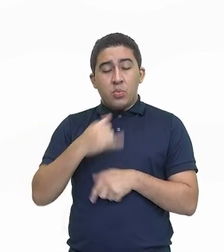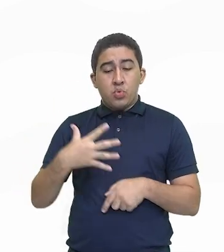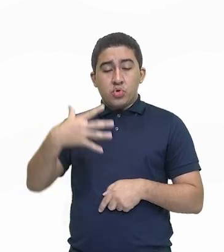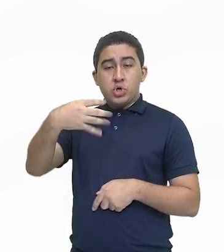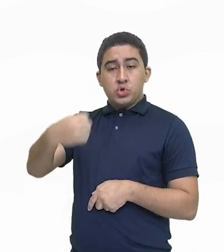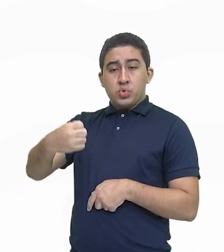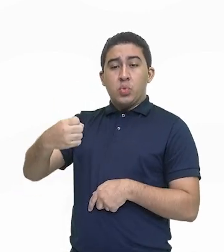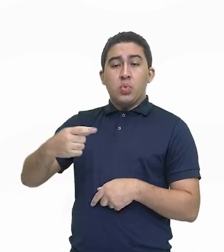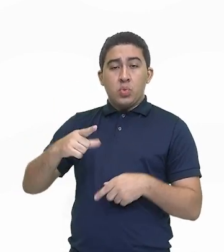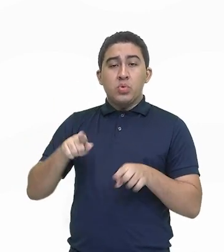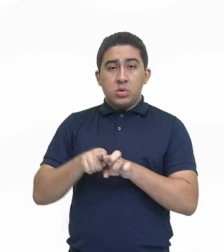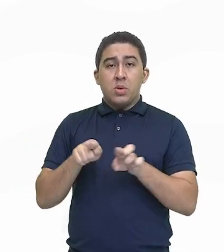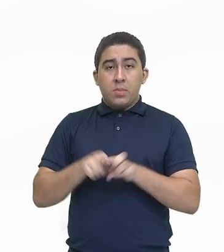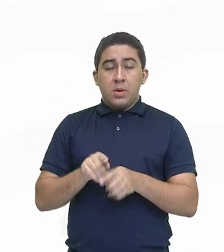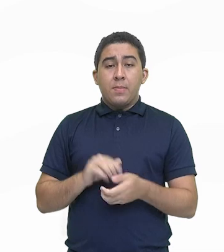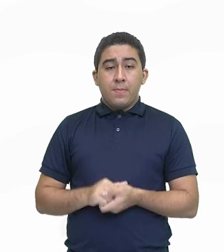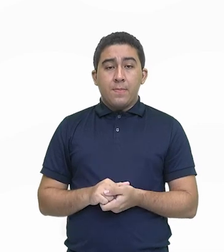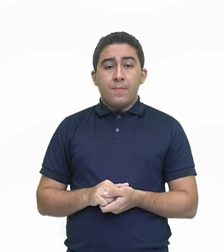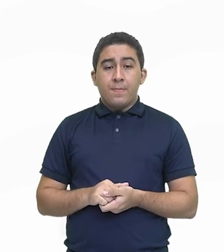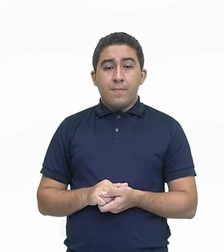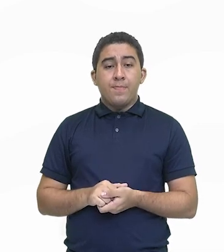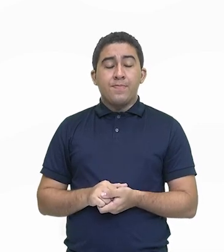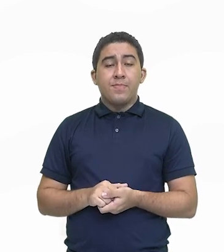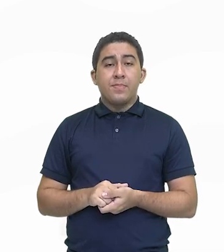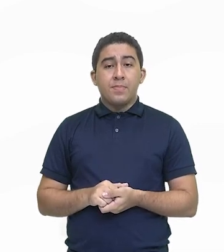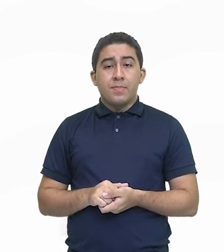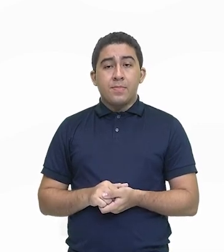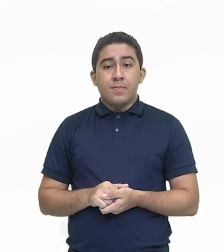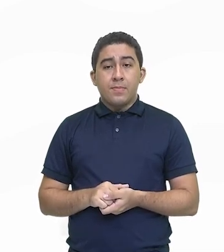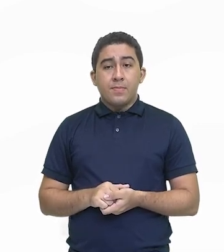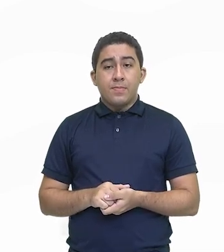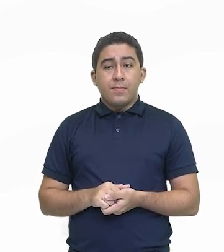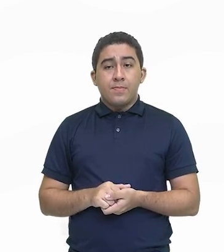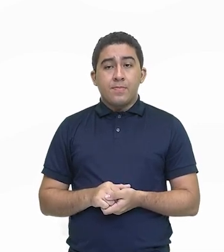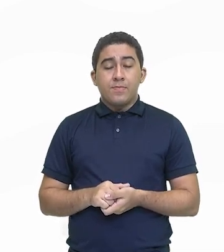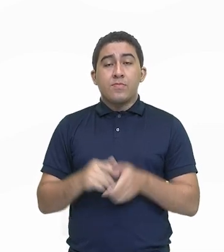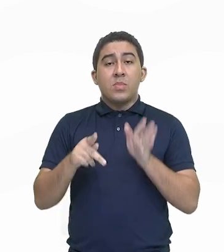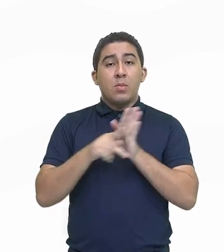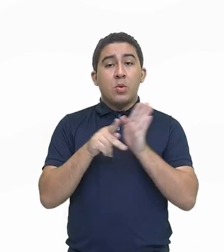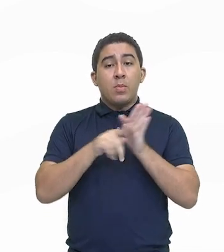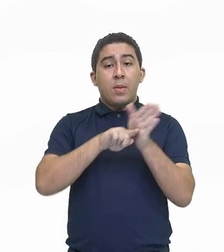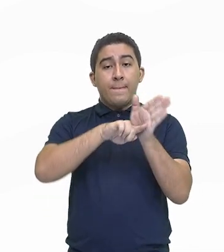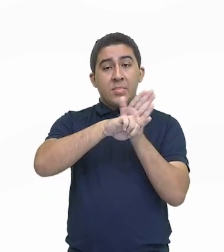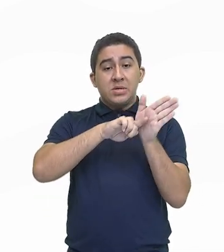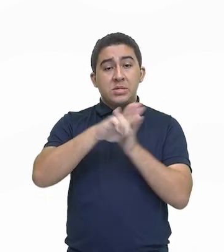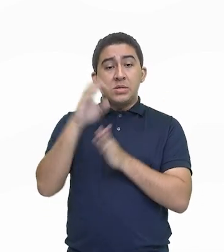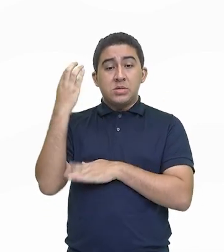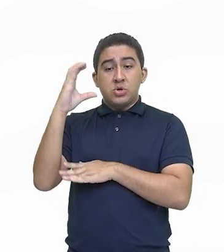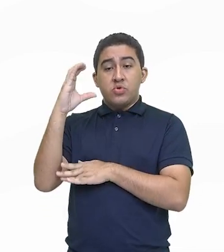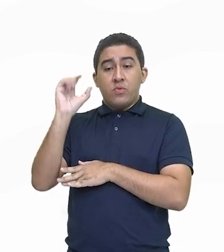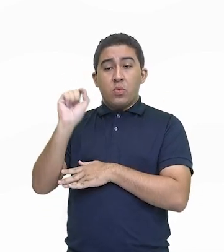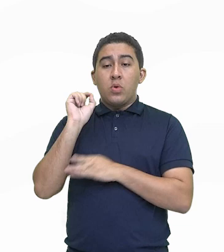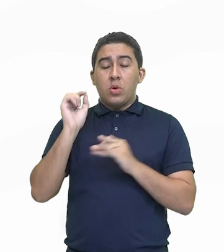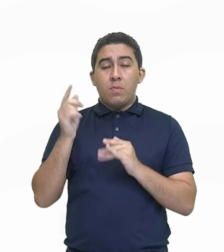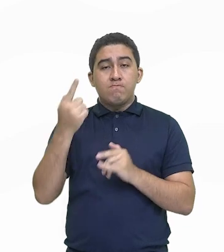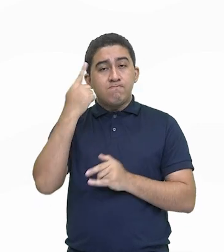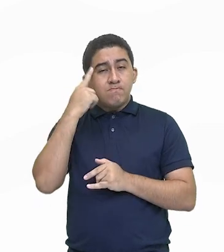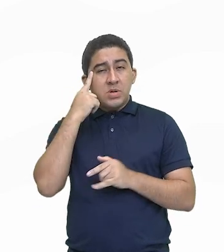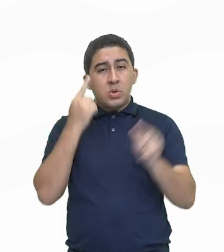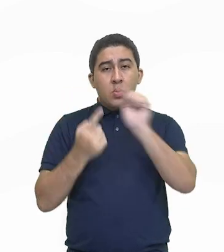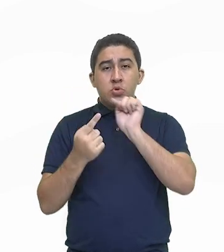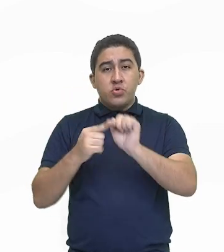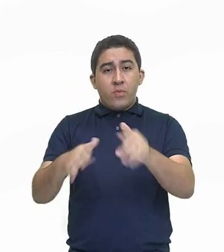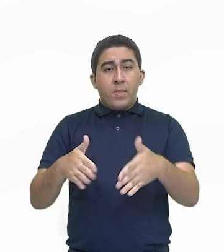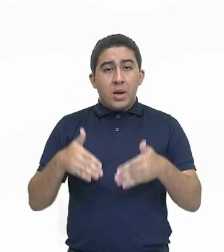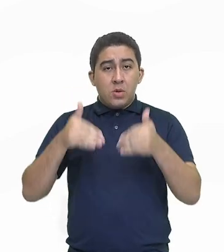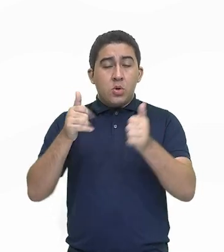são os resultados daquelas pesquisas científicas para as melhorias dos